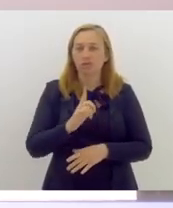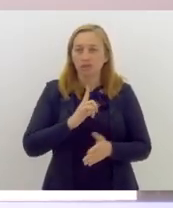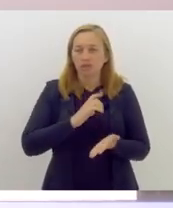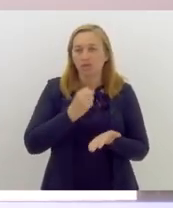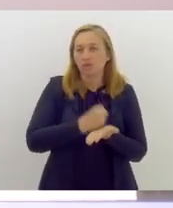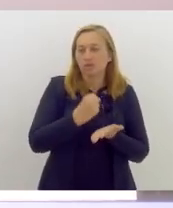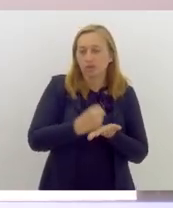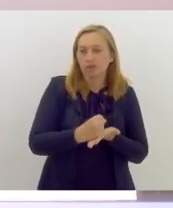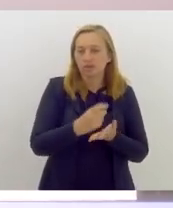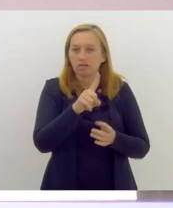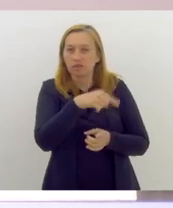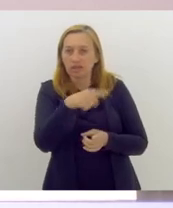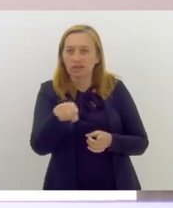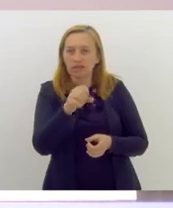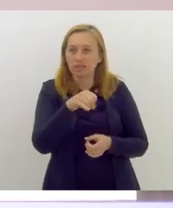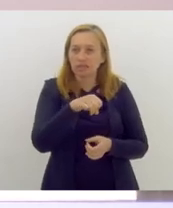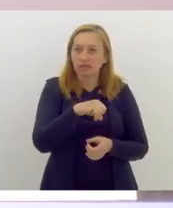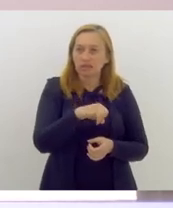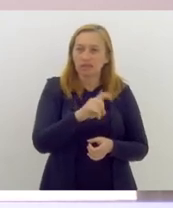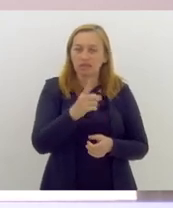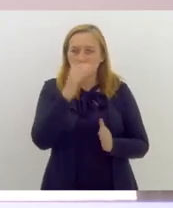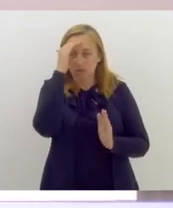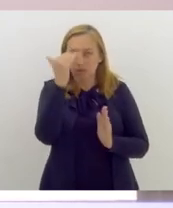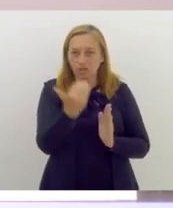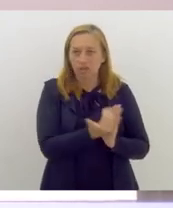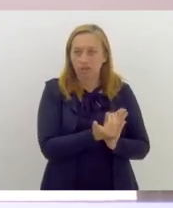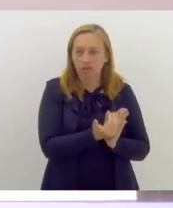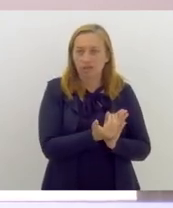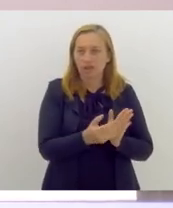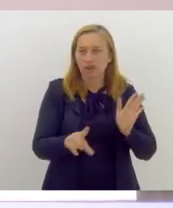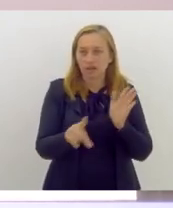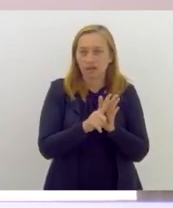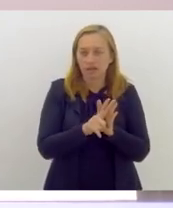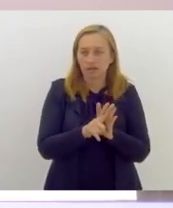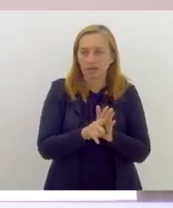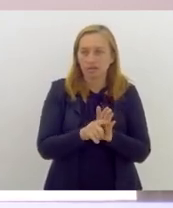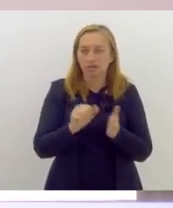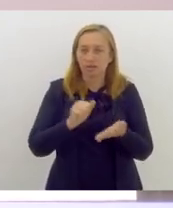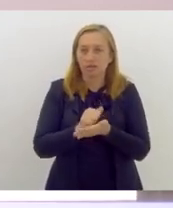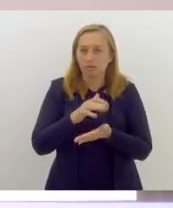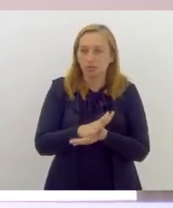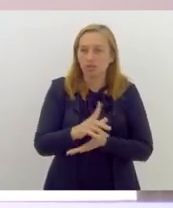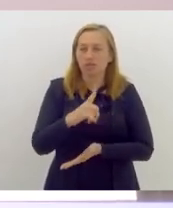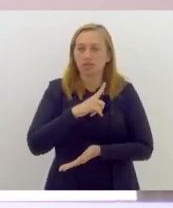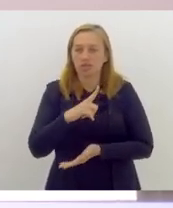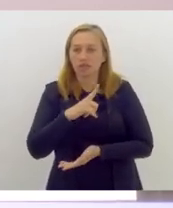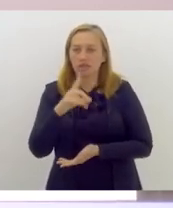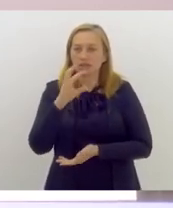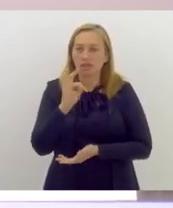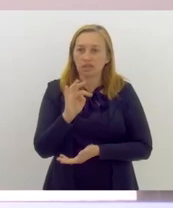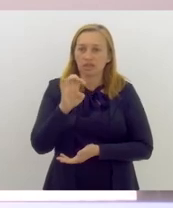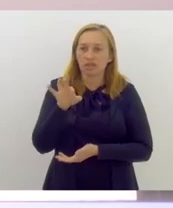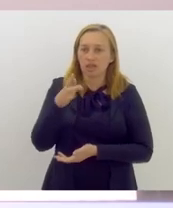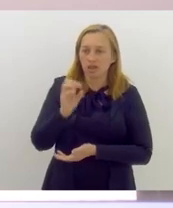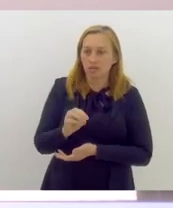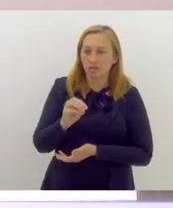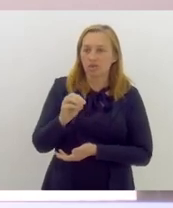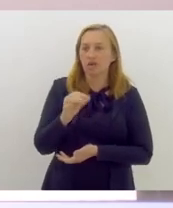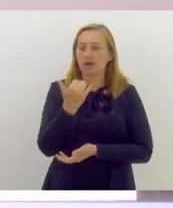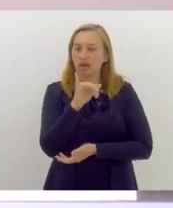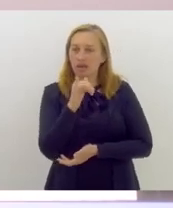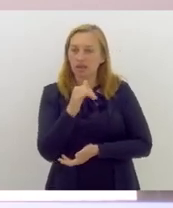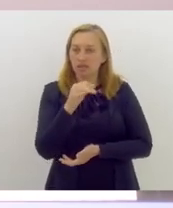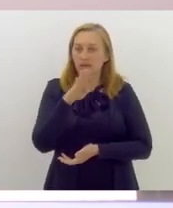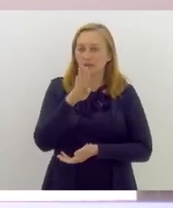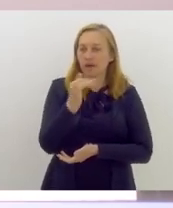contatos cancelados por inadimplência com cobrança de multa Este é o caso das termelétricas na Baía de Sepetiba